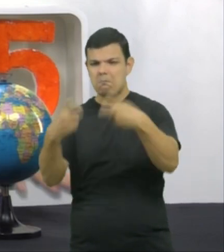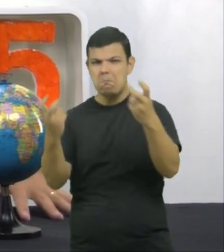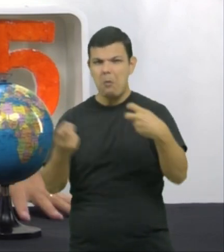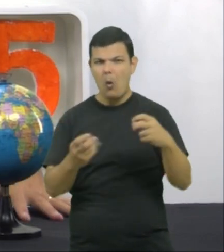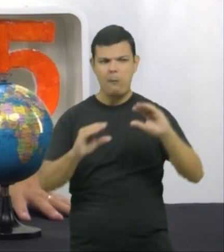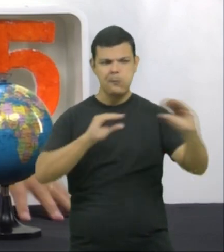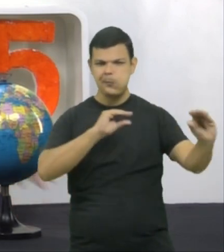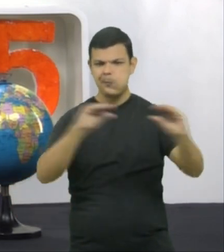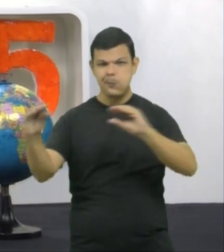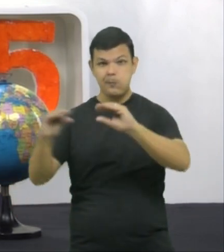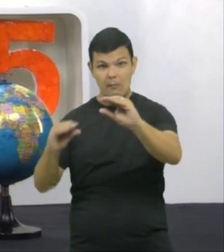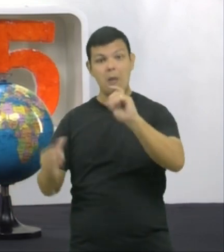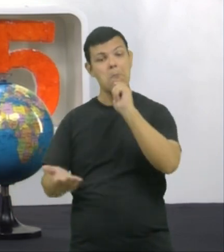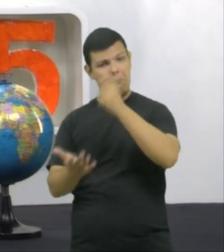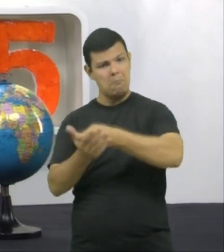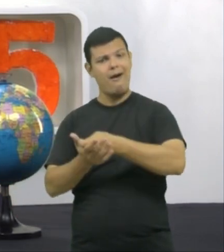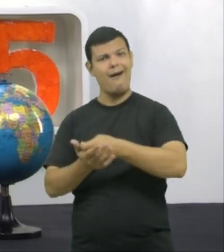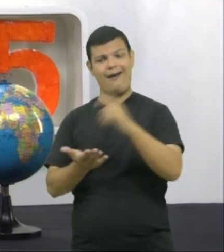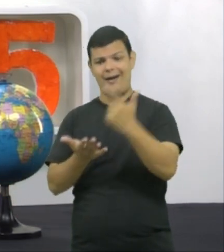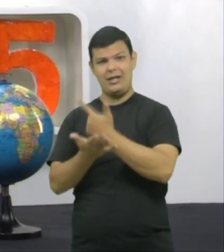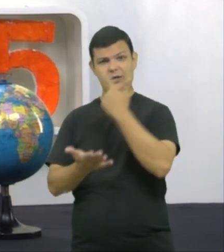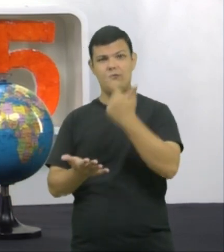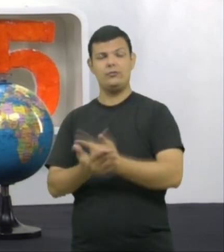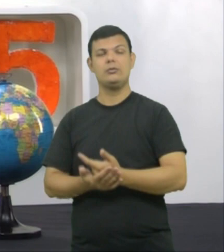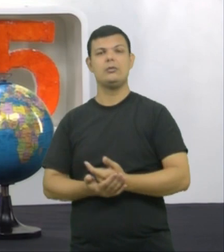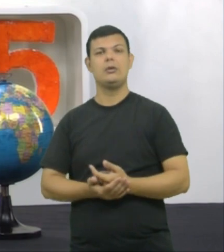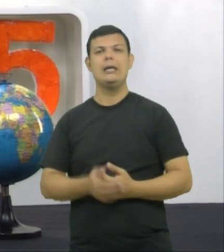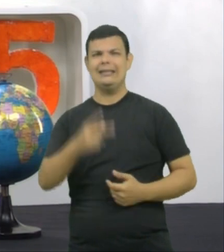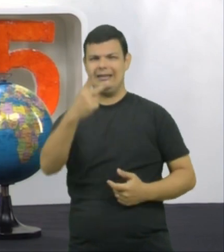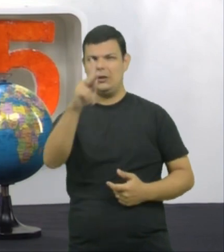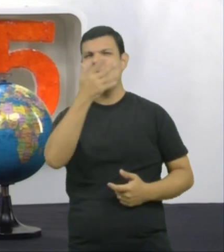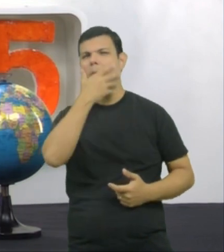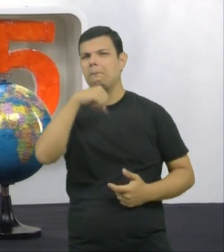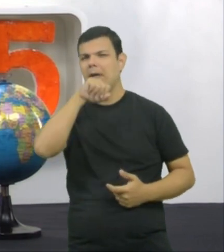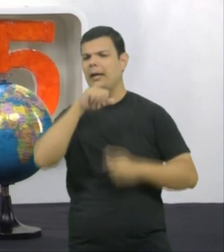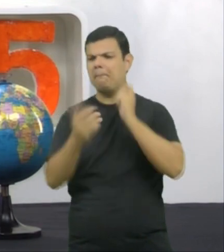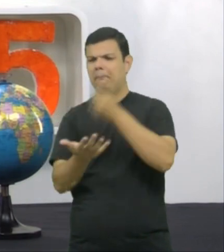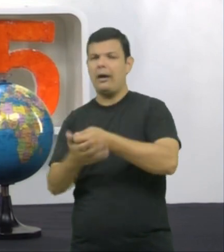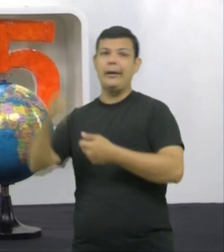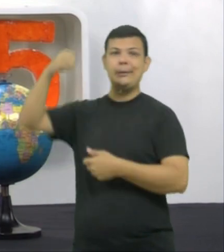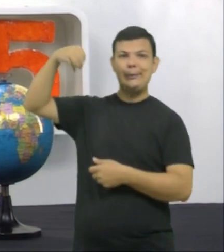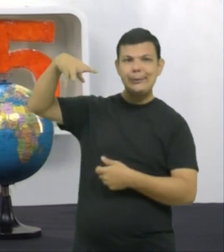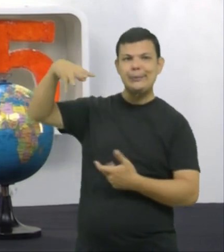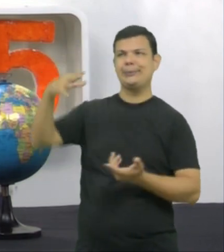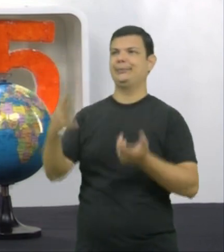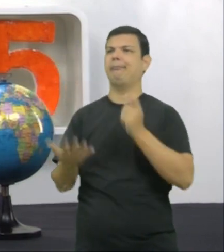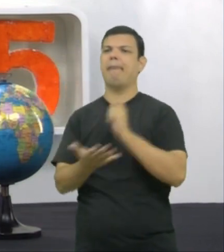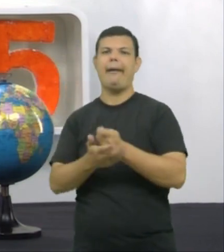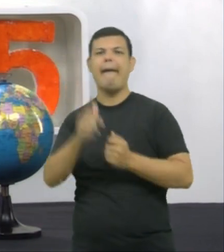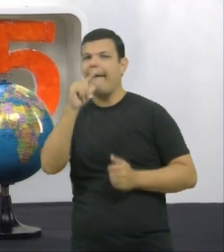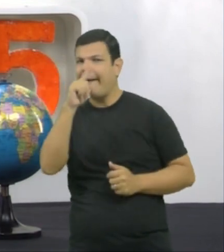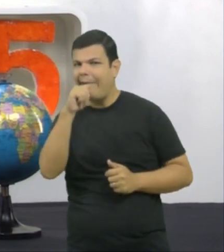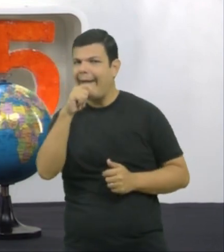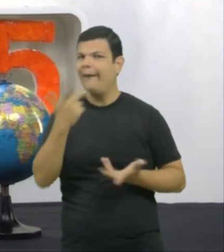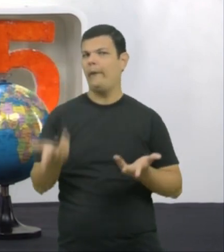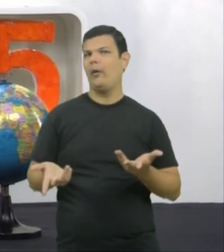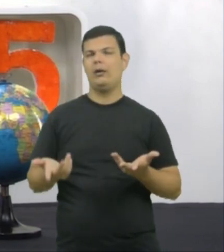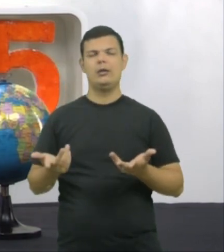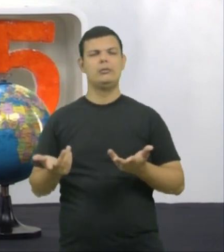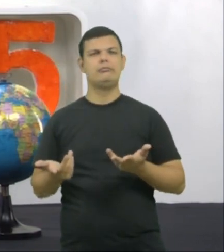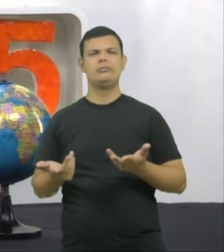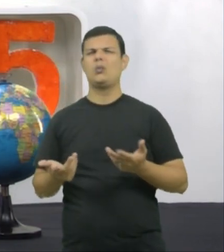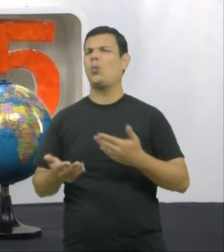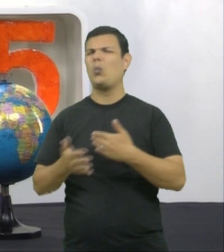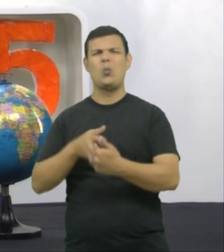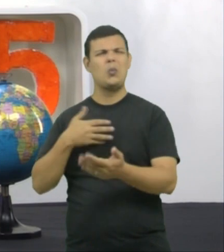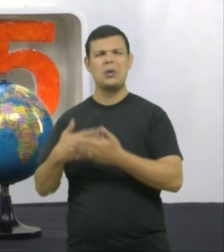dos impostos. Toda conta que os seus pais pagam, conta de energia, conta de água,